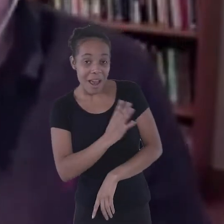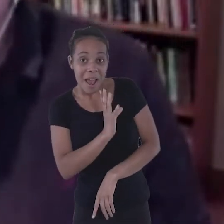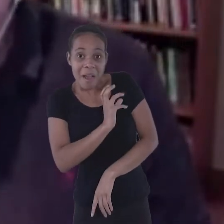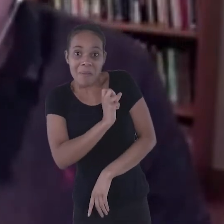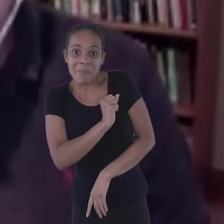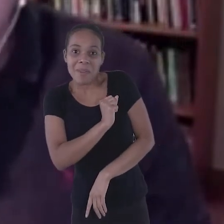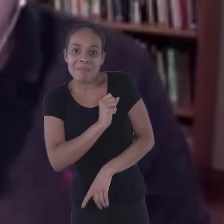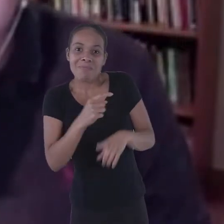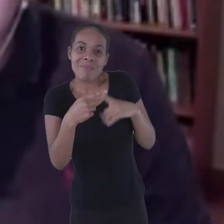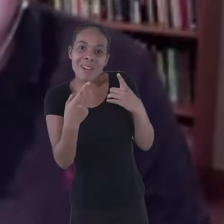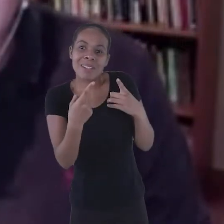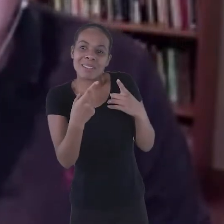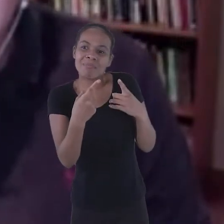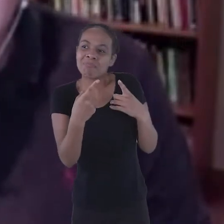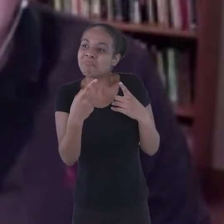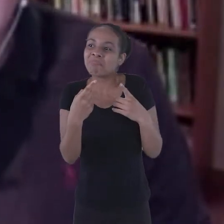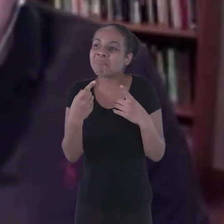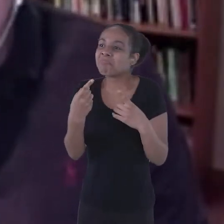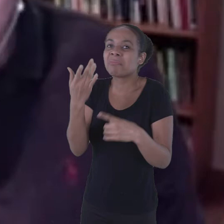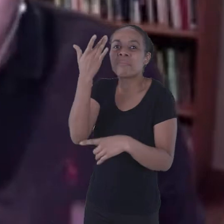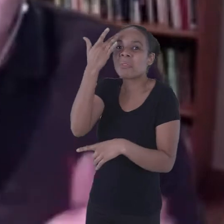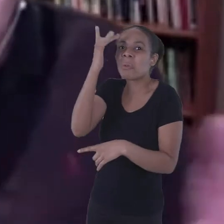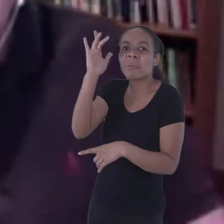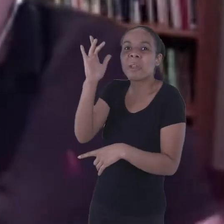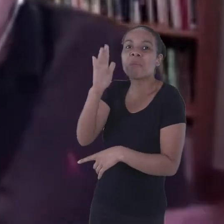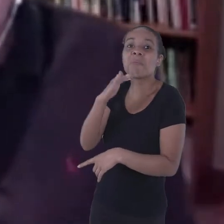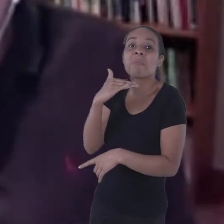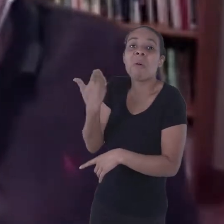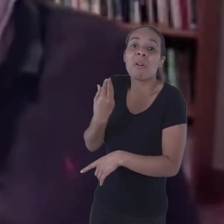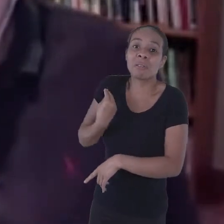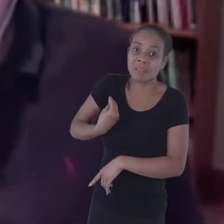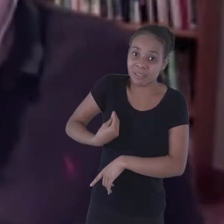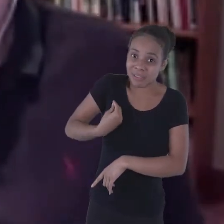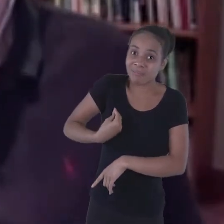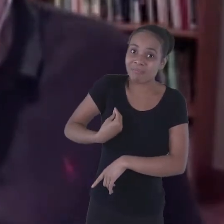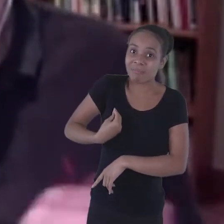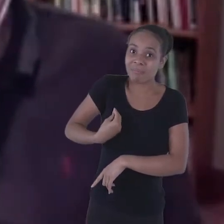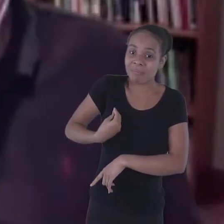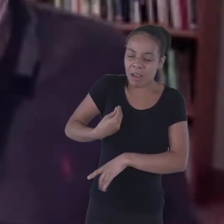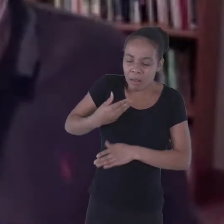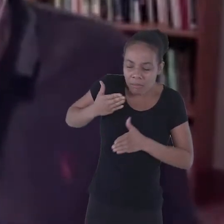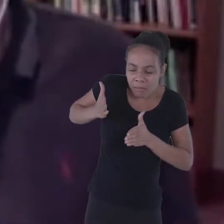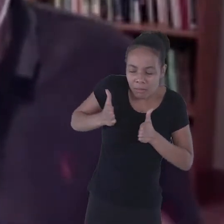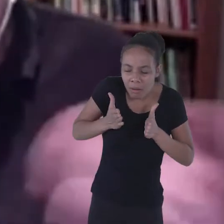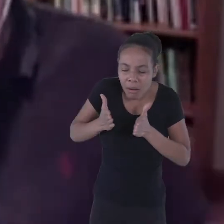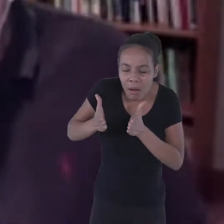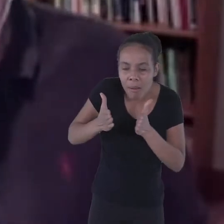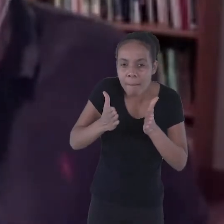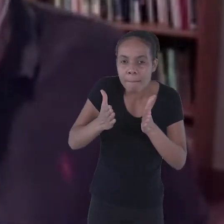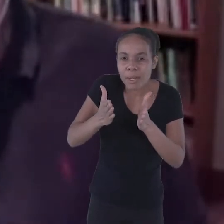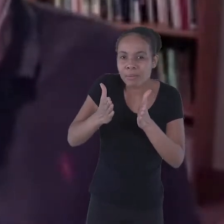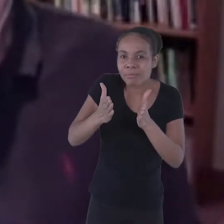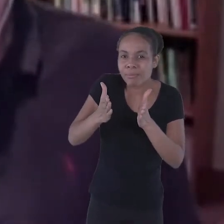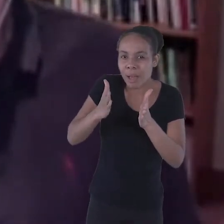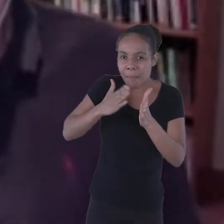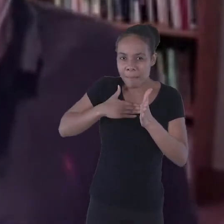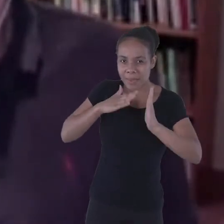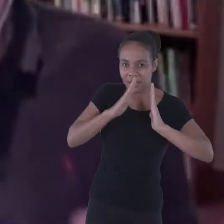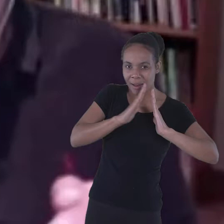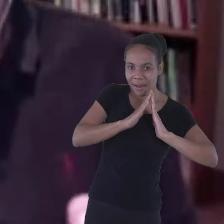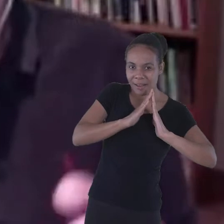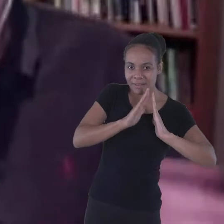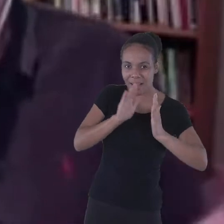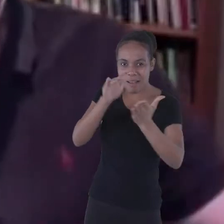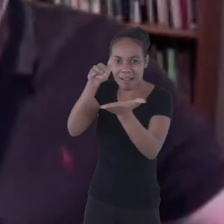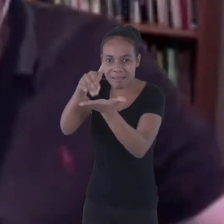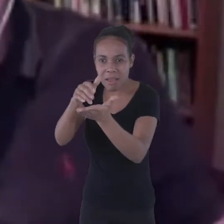saber que existia a morte. Mapeando este caminho, posso dizer que entre a minha casa e o meu parque de diversões existia uma